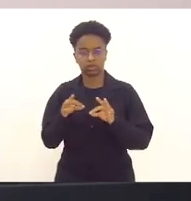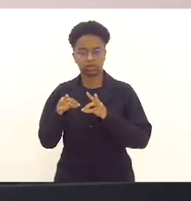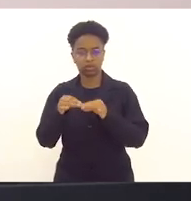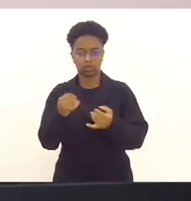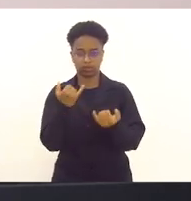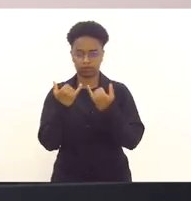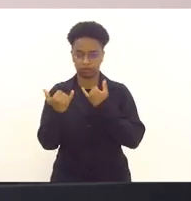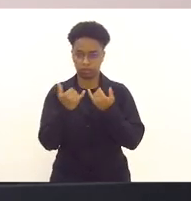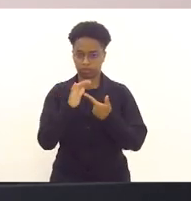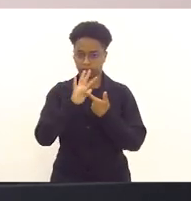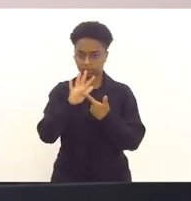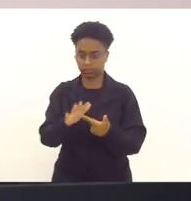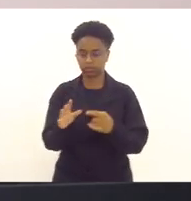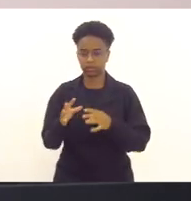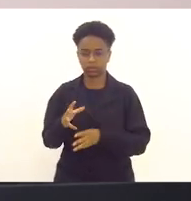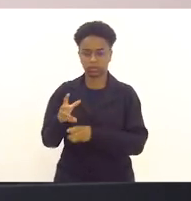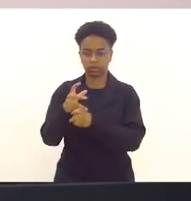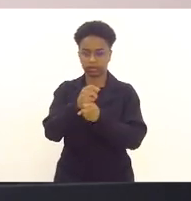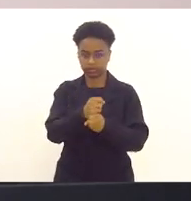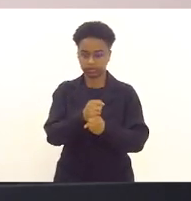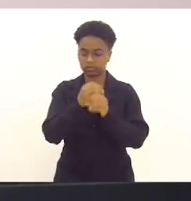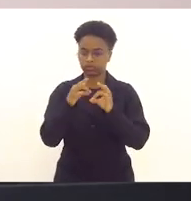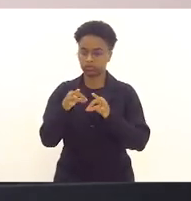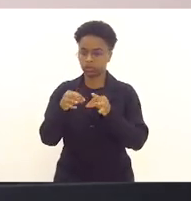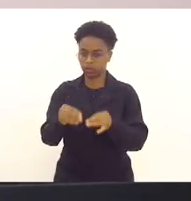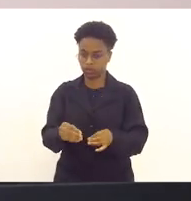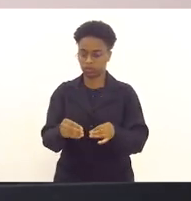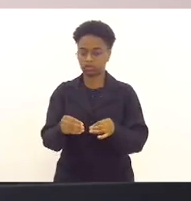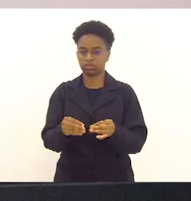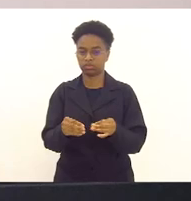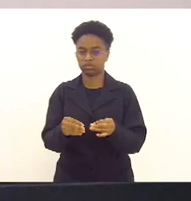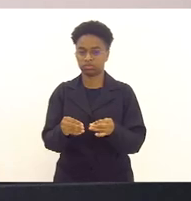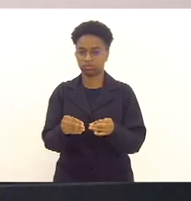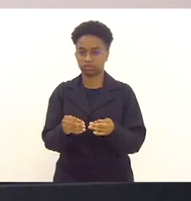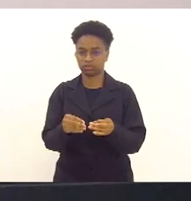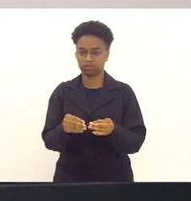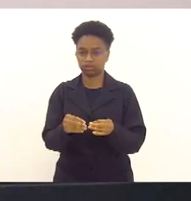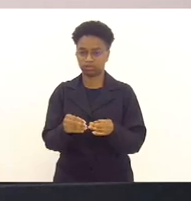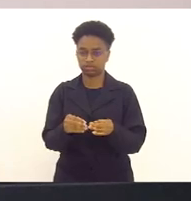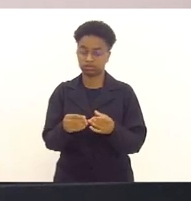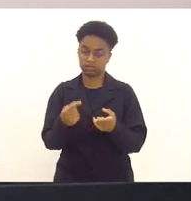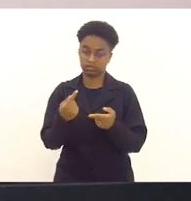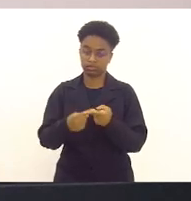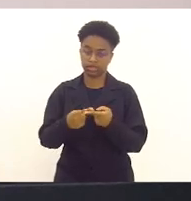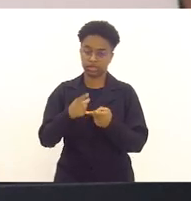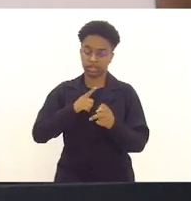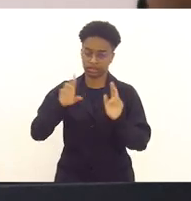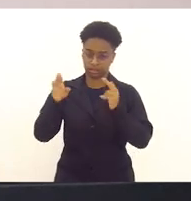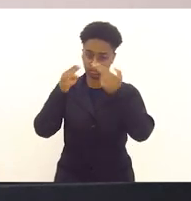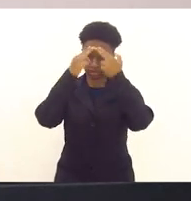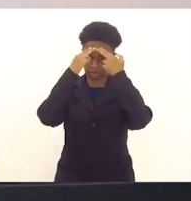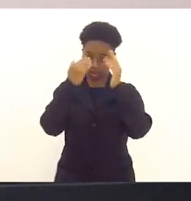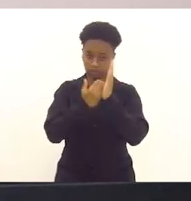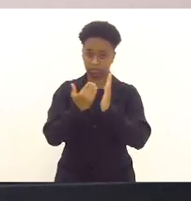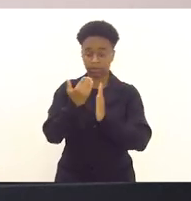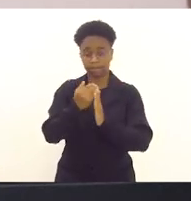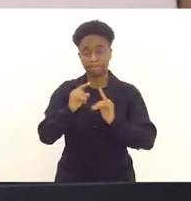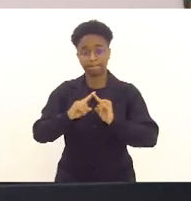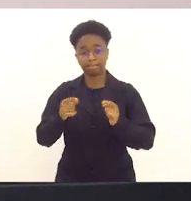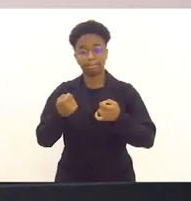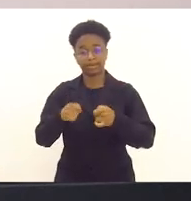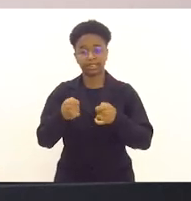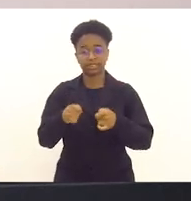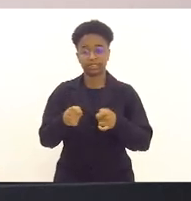todas quantitativo toda essa situação que um forte trauma tem que ser